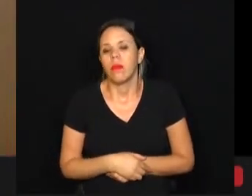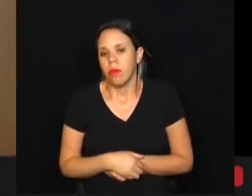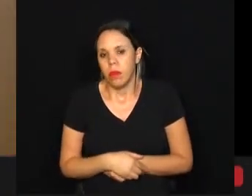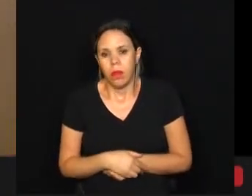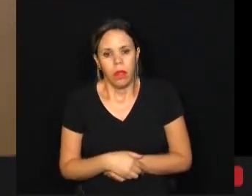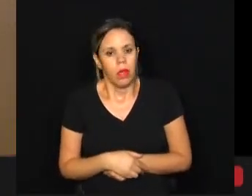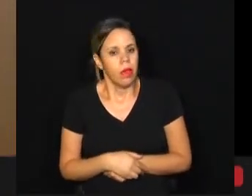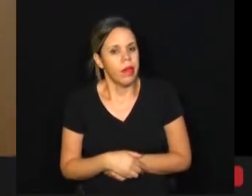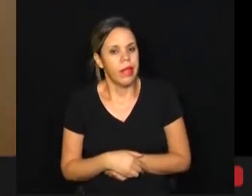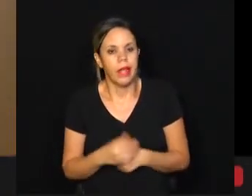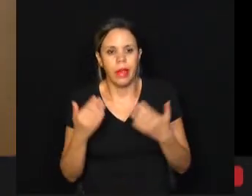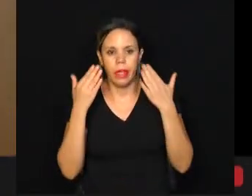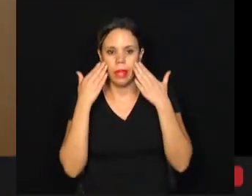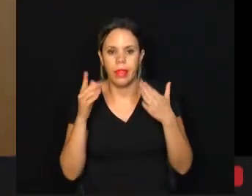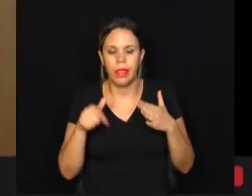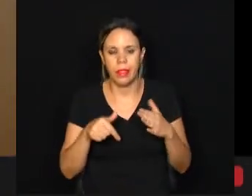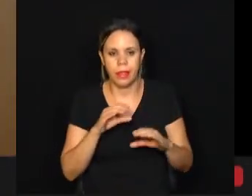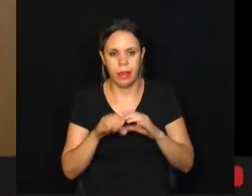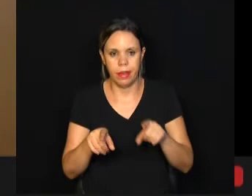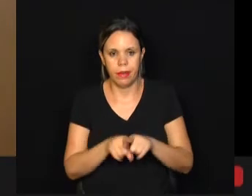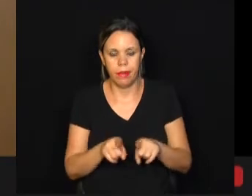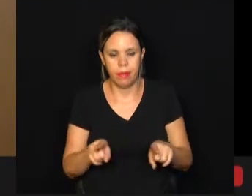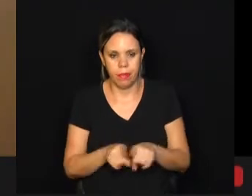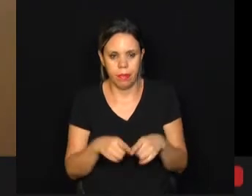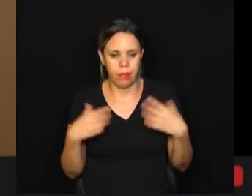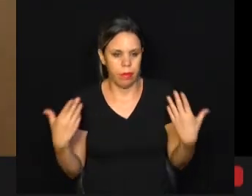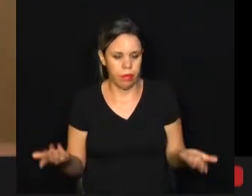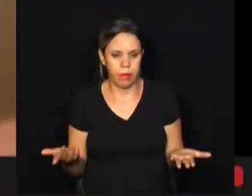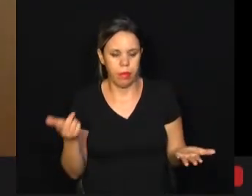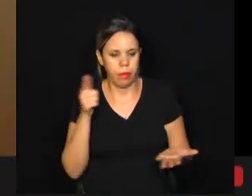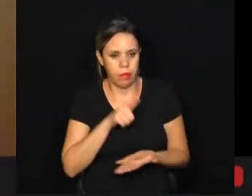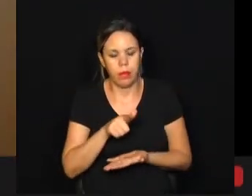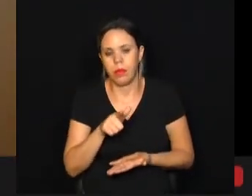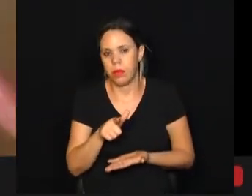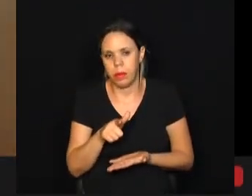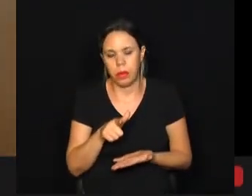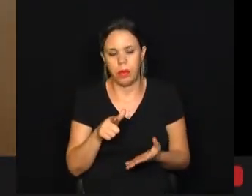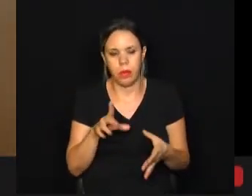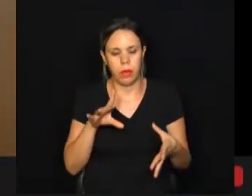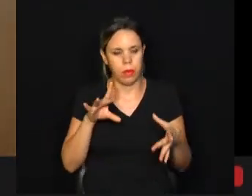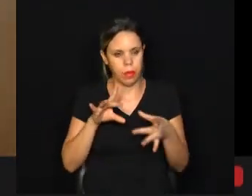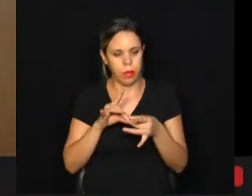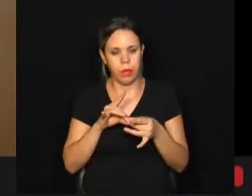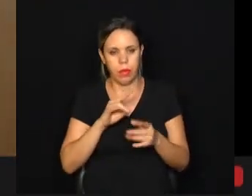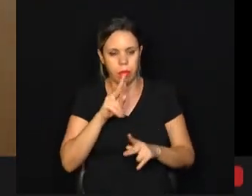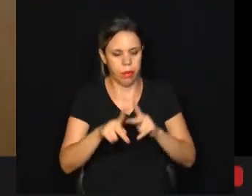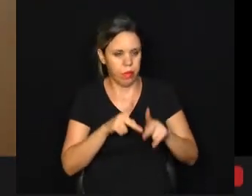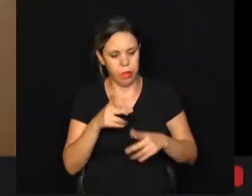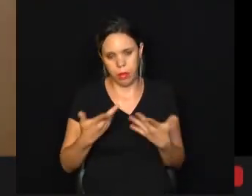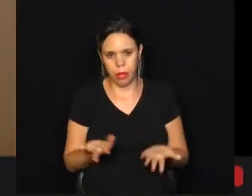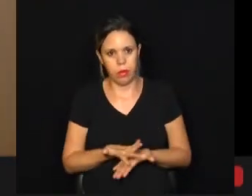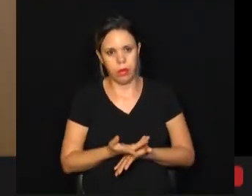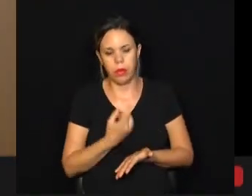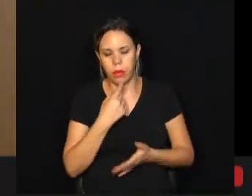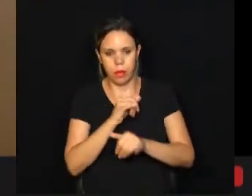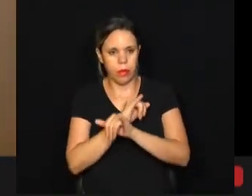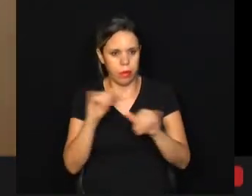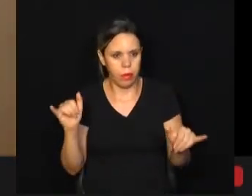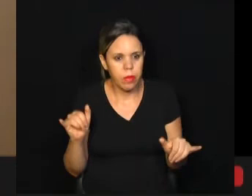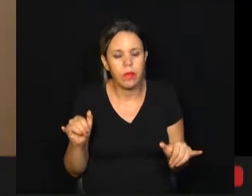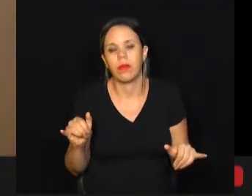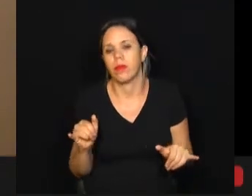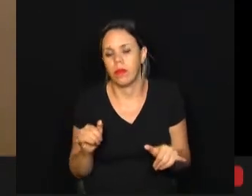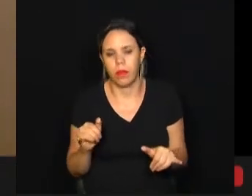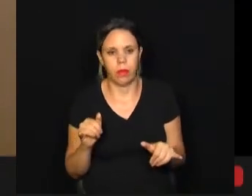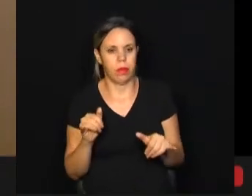A publicidade é um meio através do qual a gente consegue difundir entre as pessoas campanhas